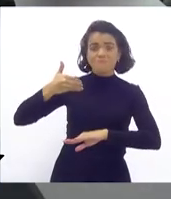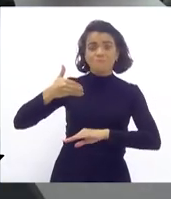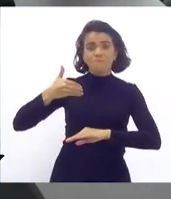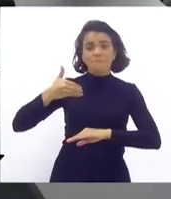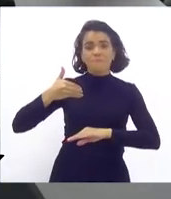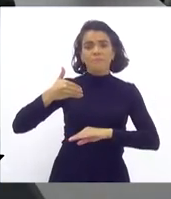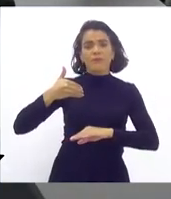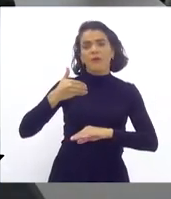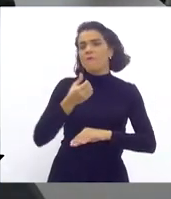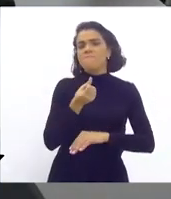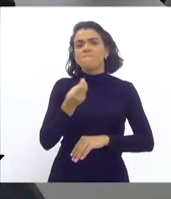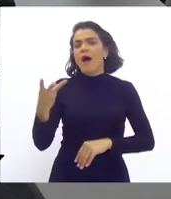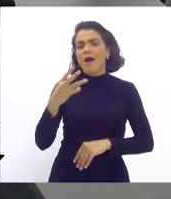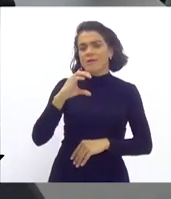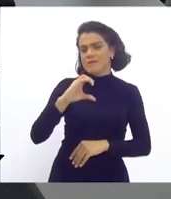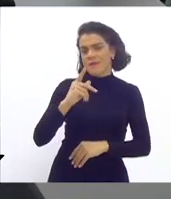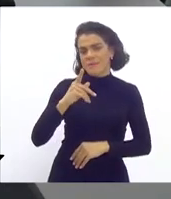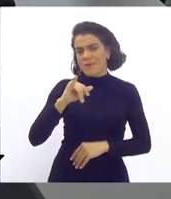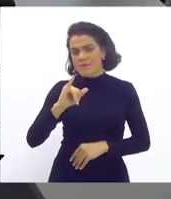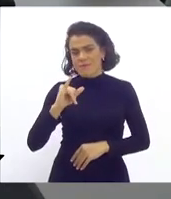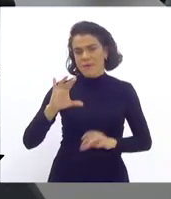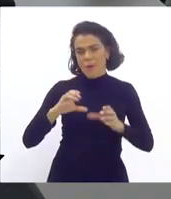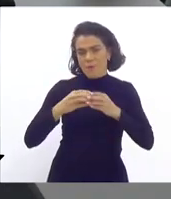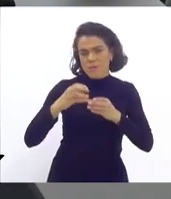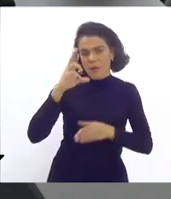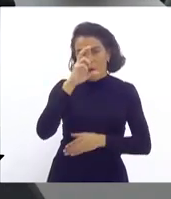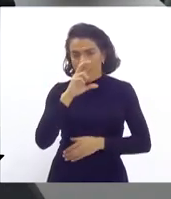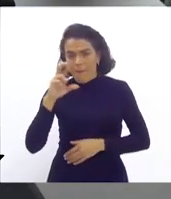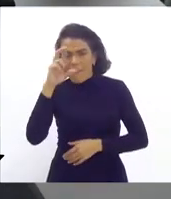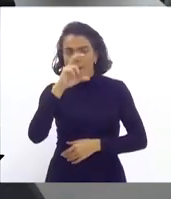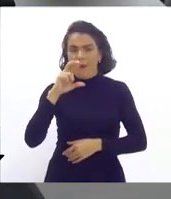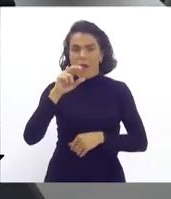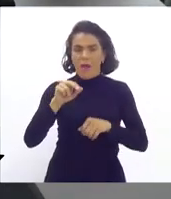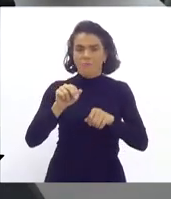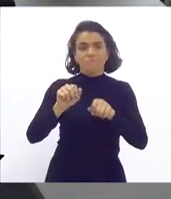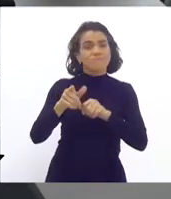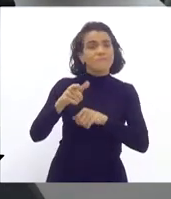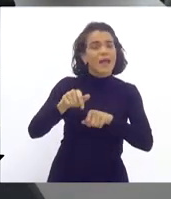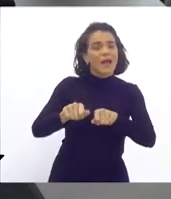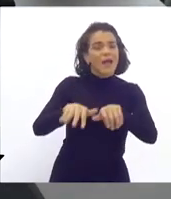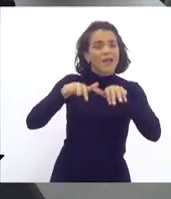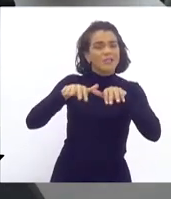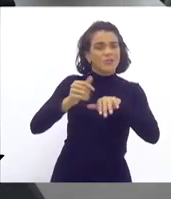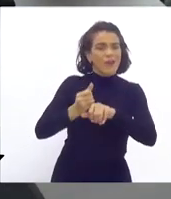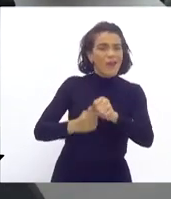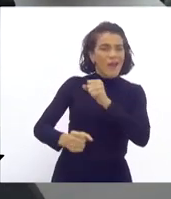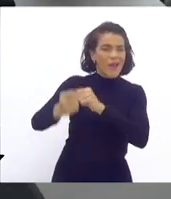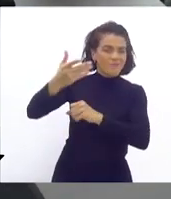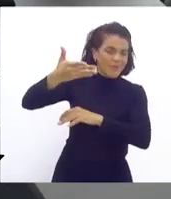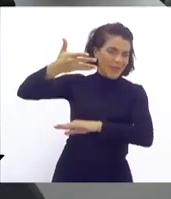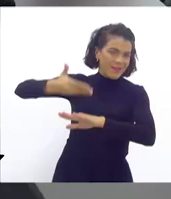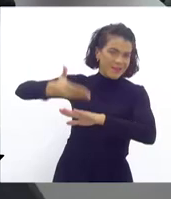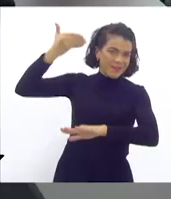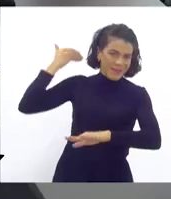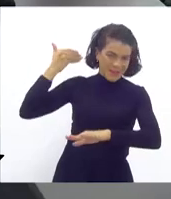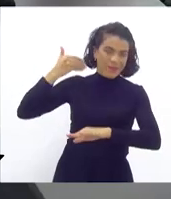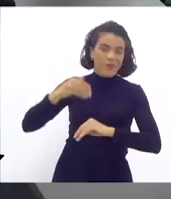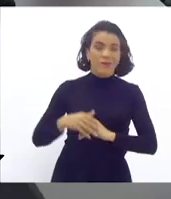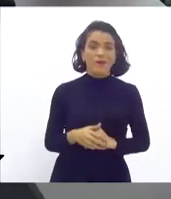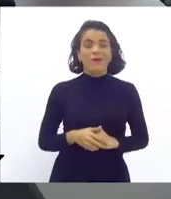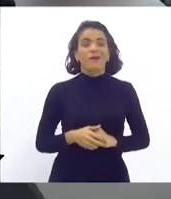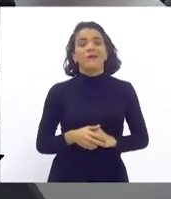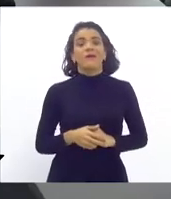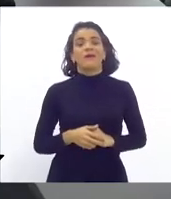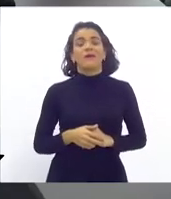tanto cpis anteriores comissões Em alguns momentos na legislatura anterior a gente também teve o desprazer de ter